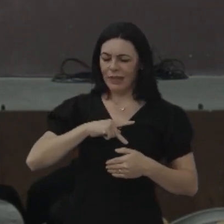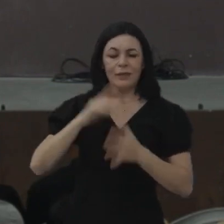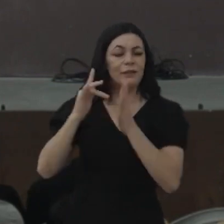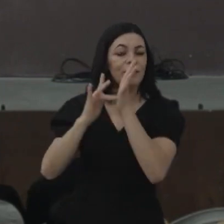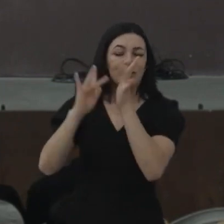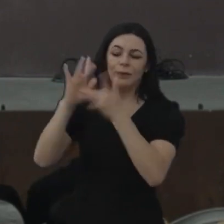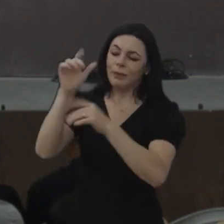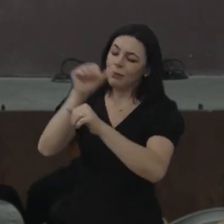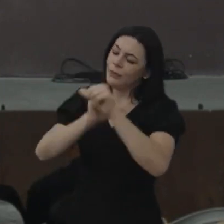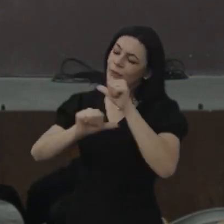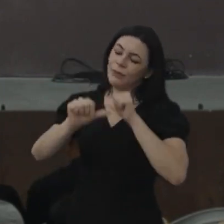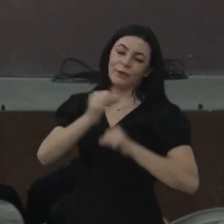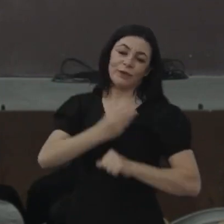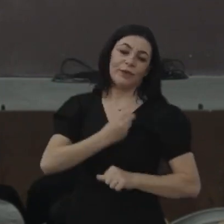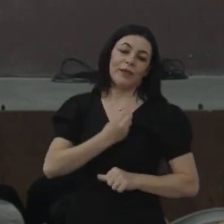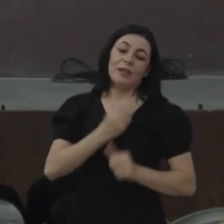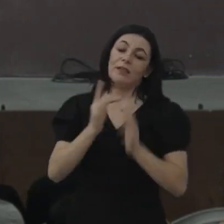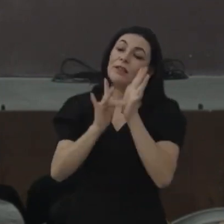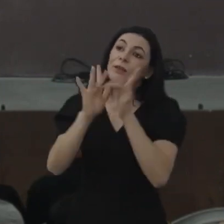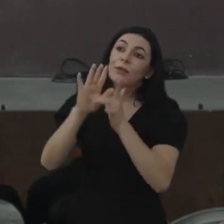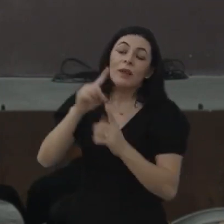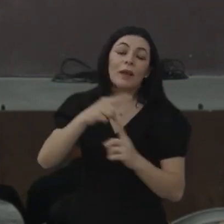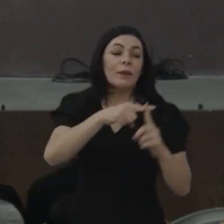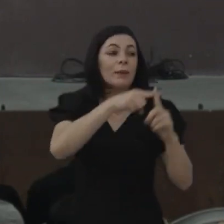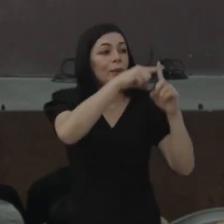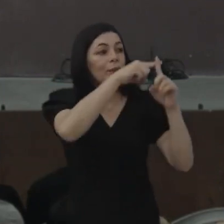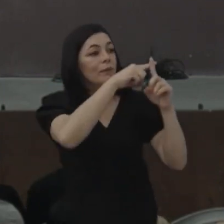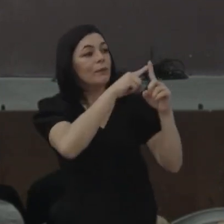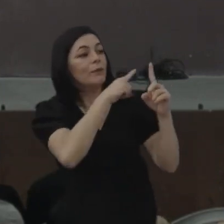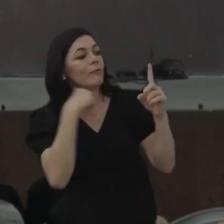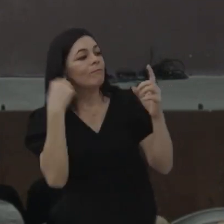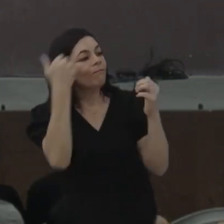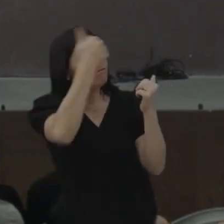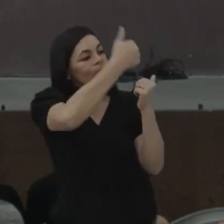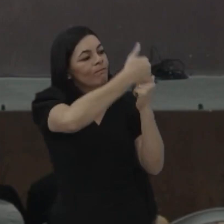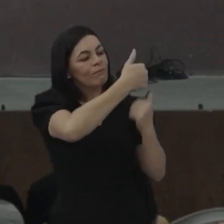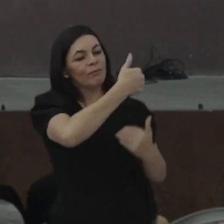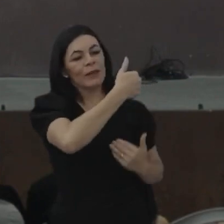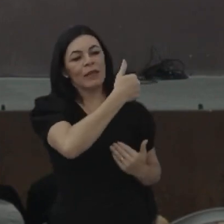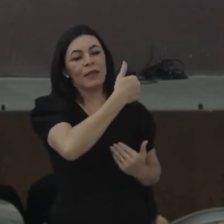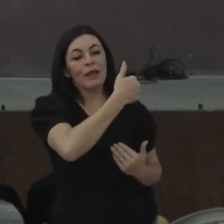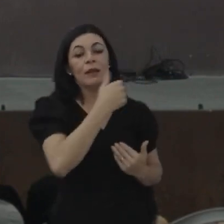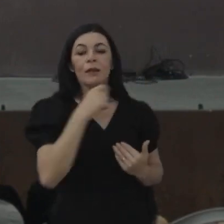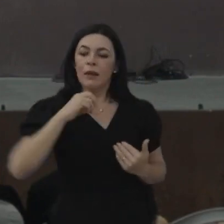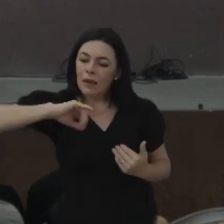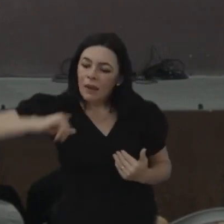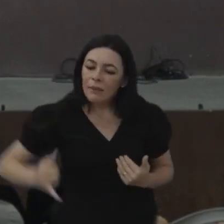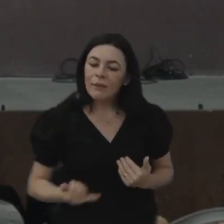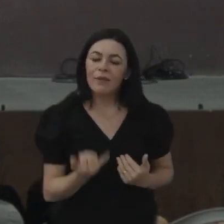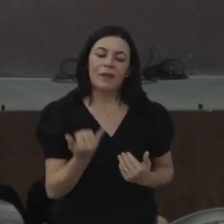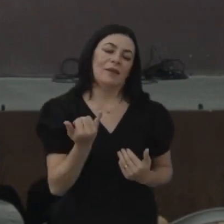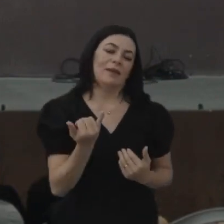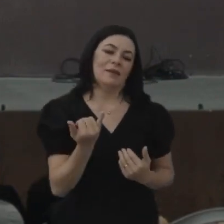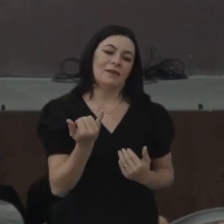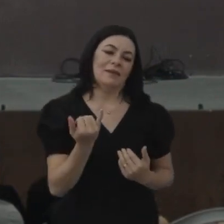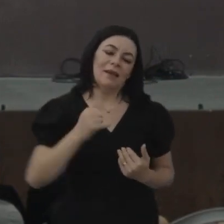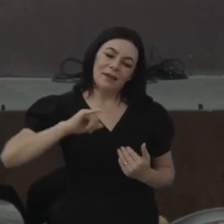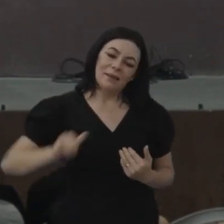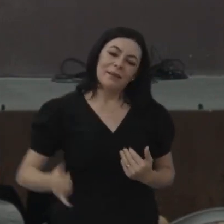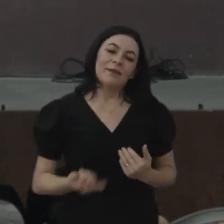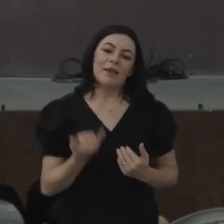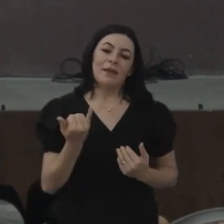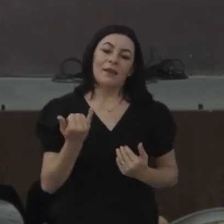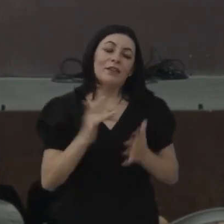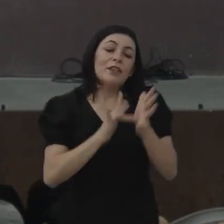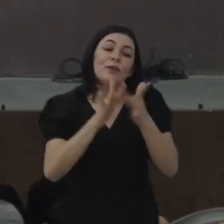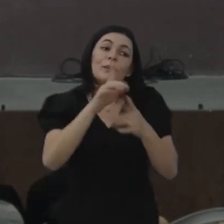de quem corre, depende de Cristo que fez na cruz o que deveria ser feito. Então, meu irmão, aproveita a viagem, porque o preço já